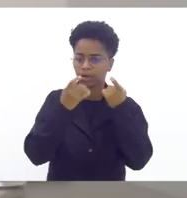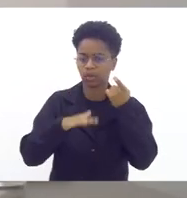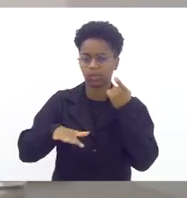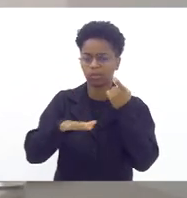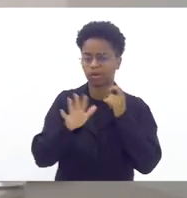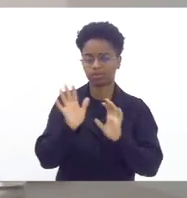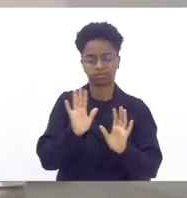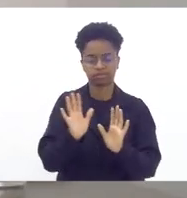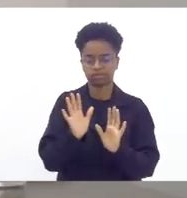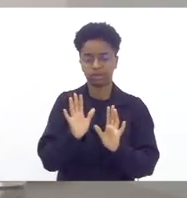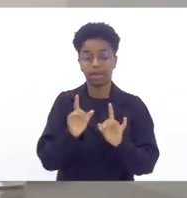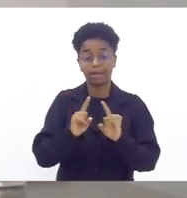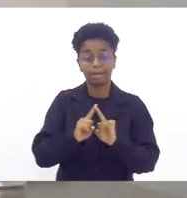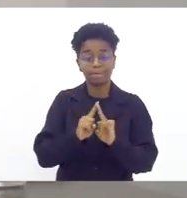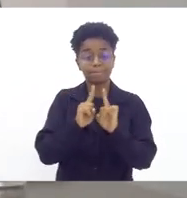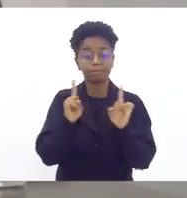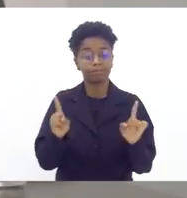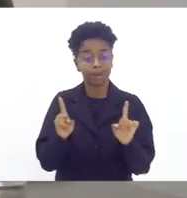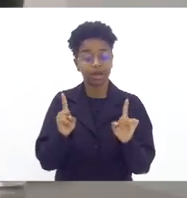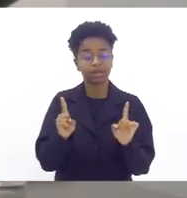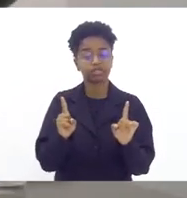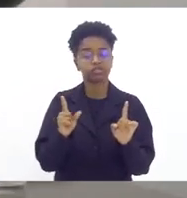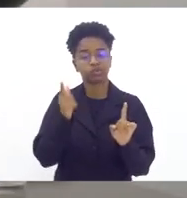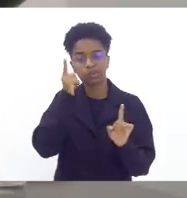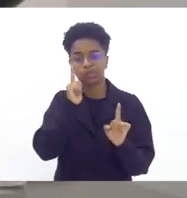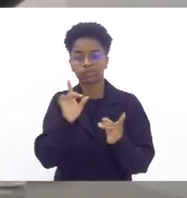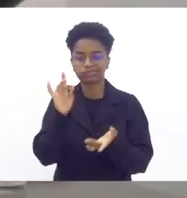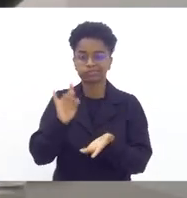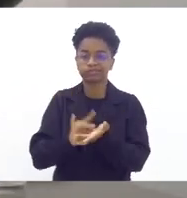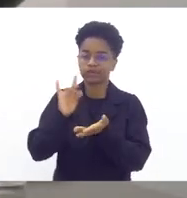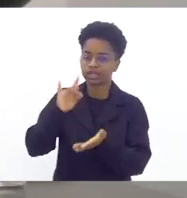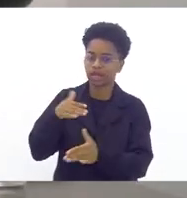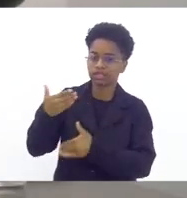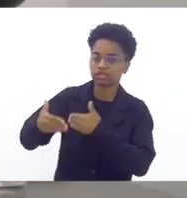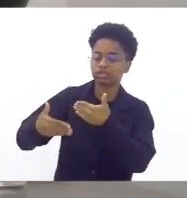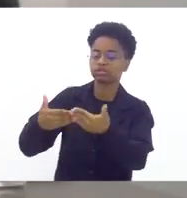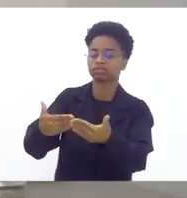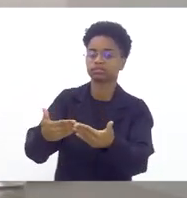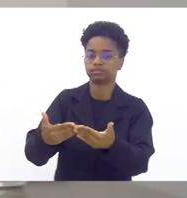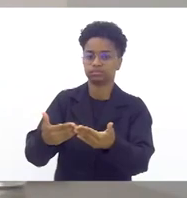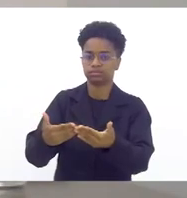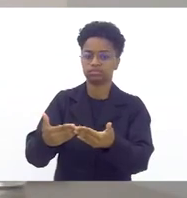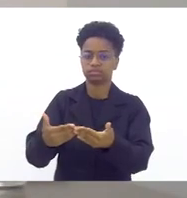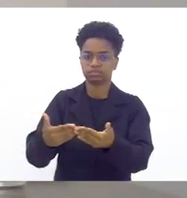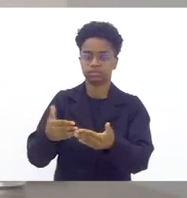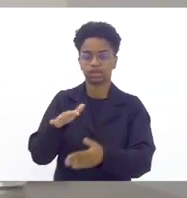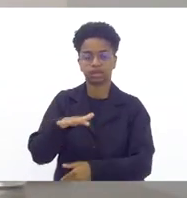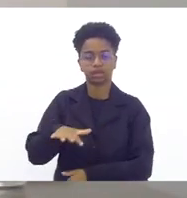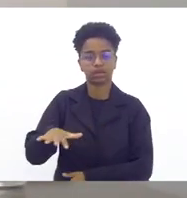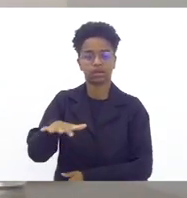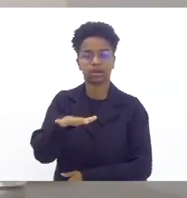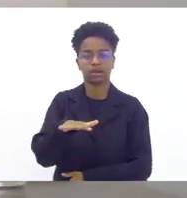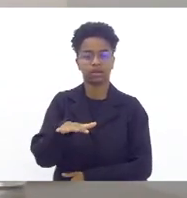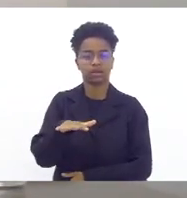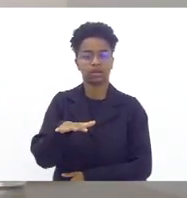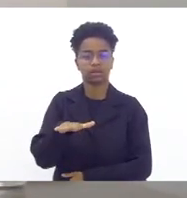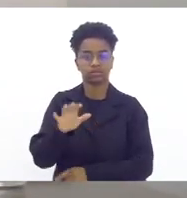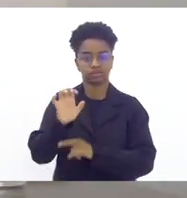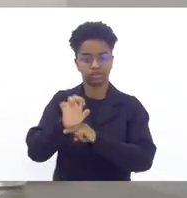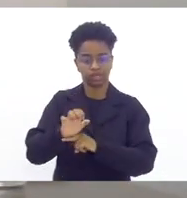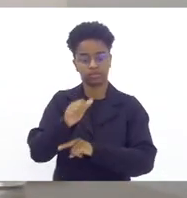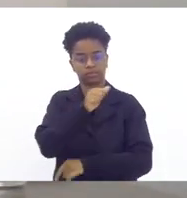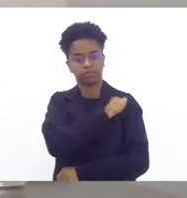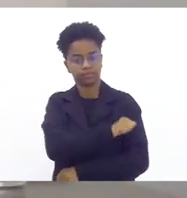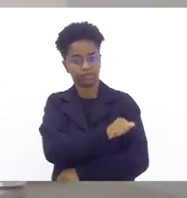implementar essas leis, mas que ela vem a avançar bastante no âmbito do Estado do Rio de